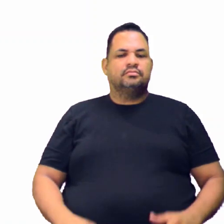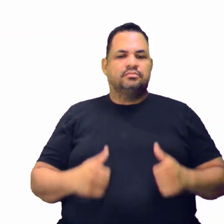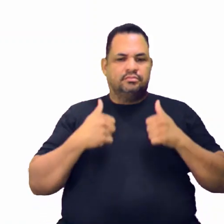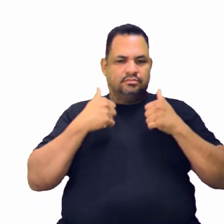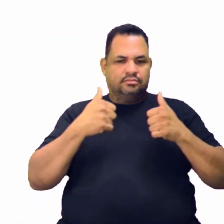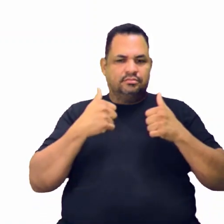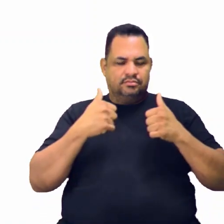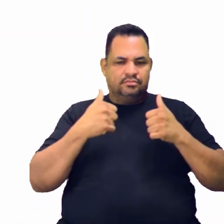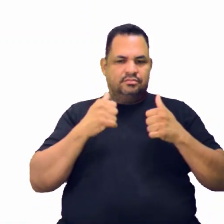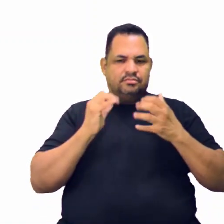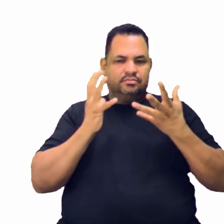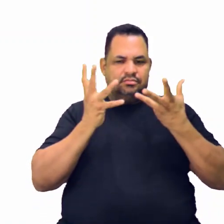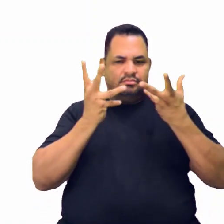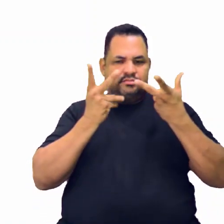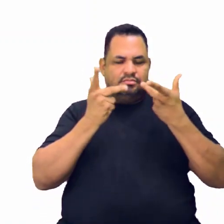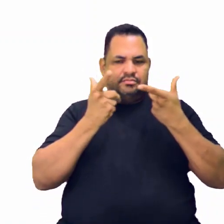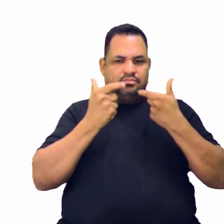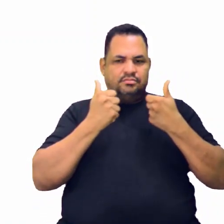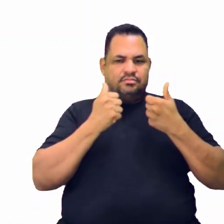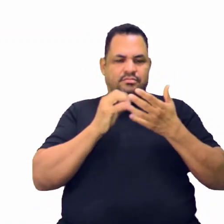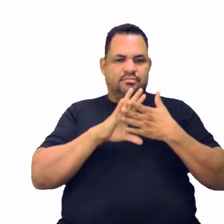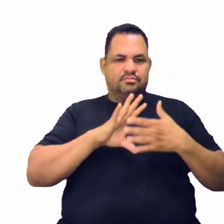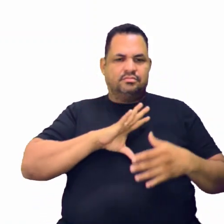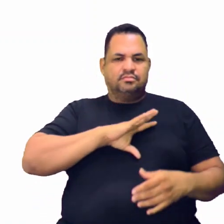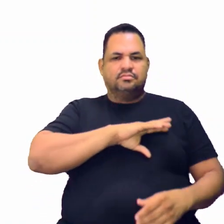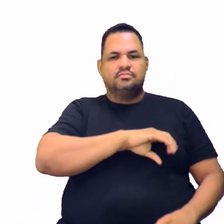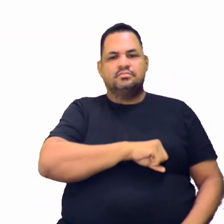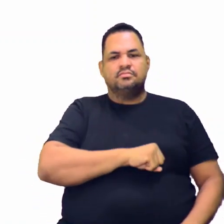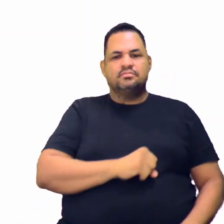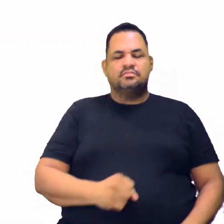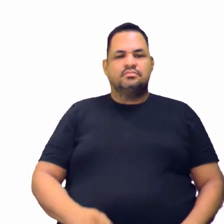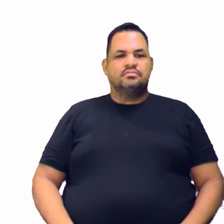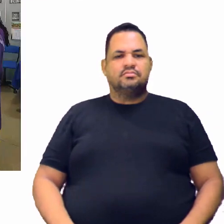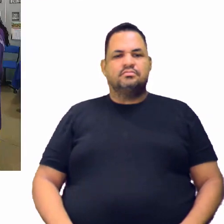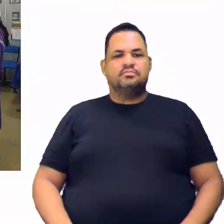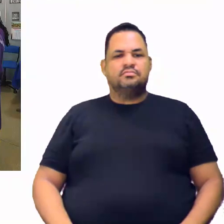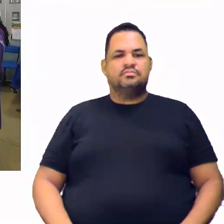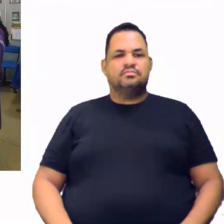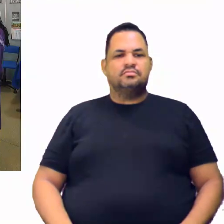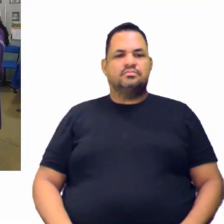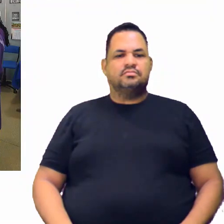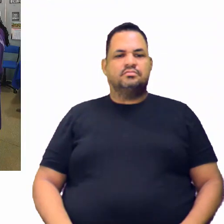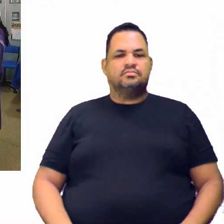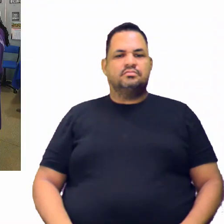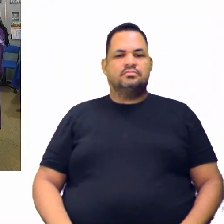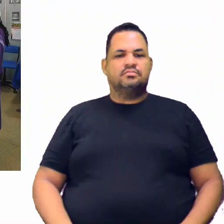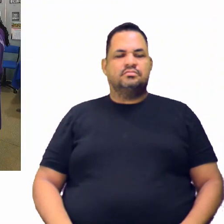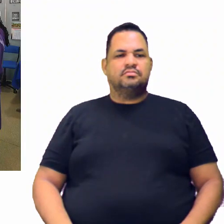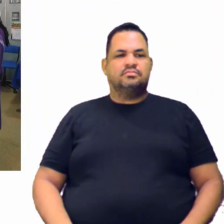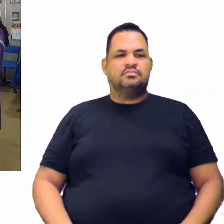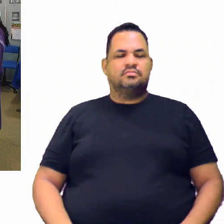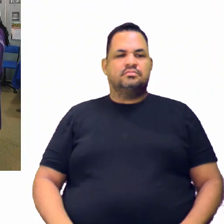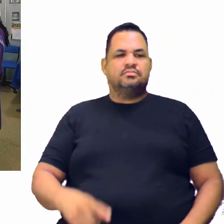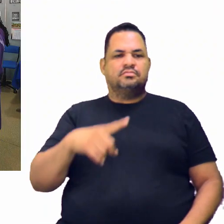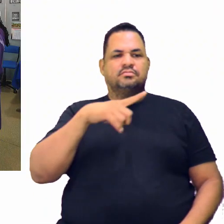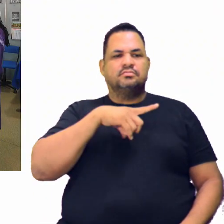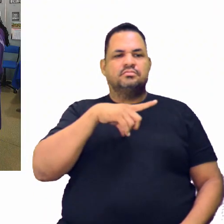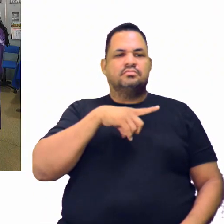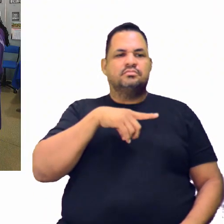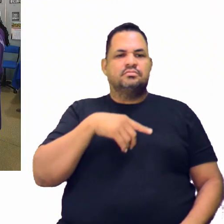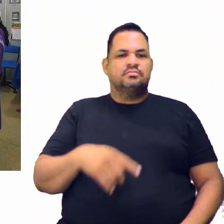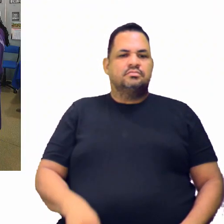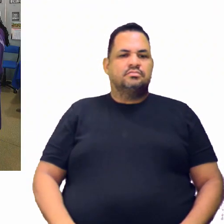são maravilhosos, amadinhos. Agora mais outra aqui, nós temos aqui,